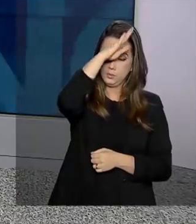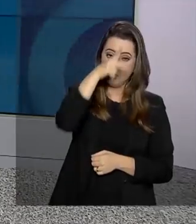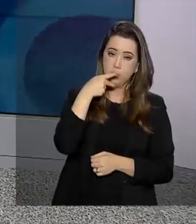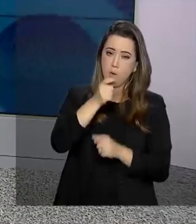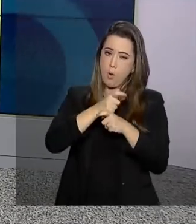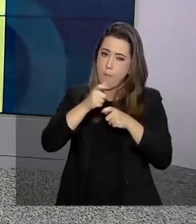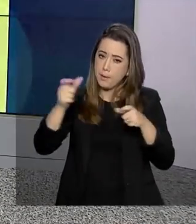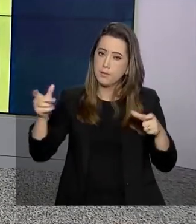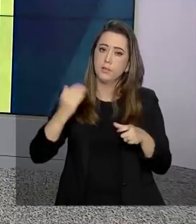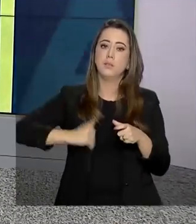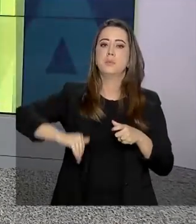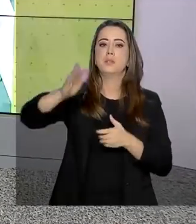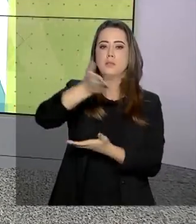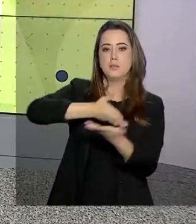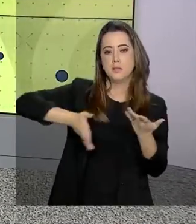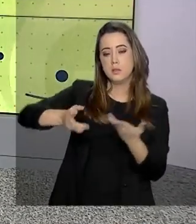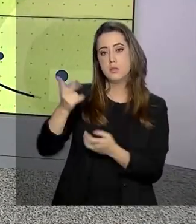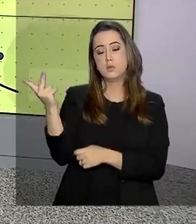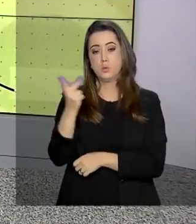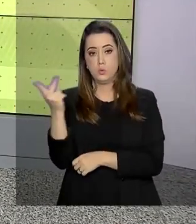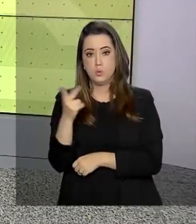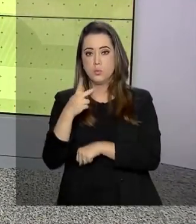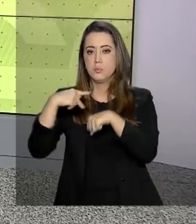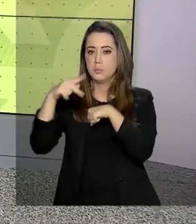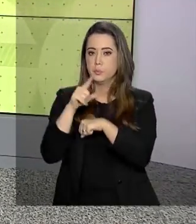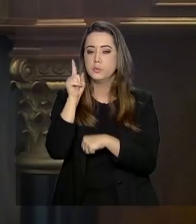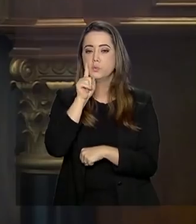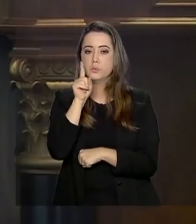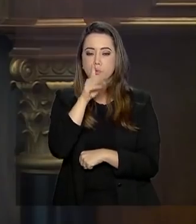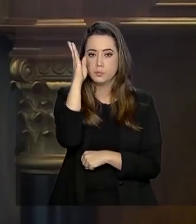ampliar ainda mais as relações entre os dois países.